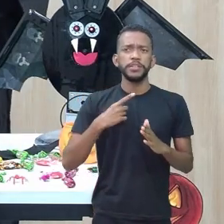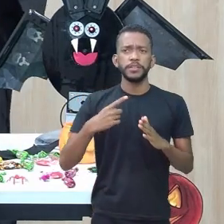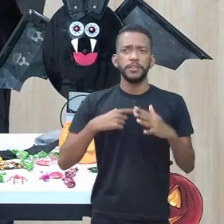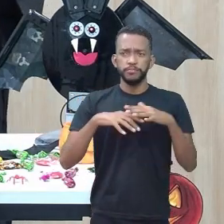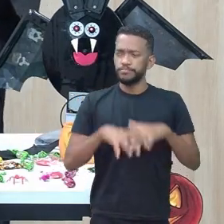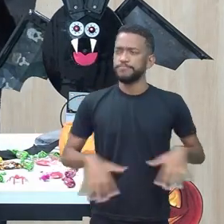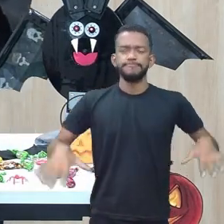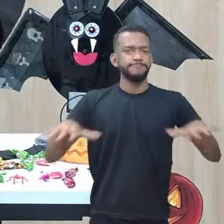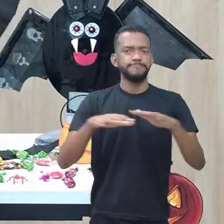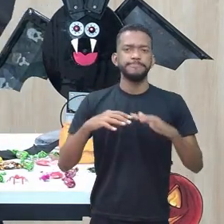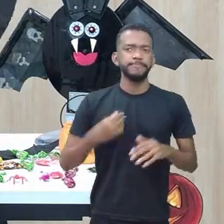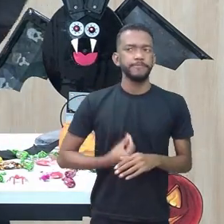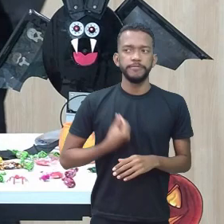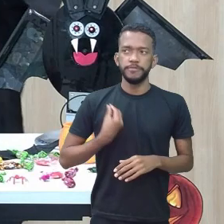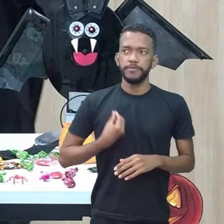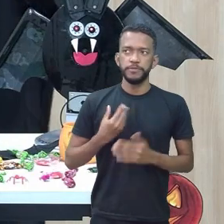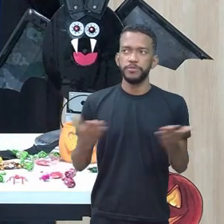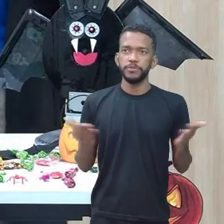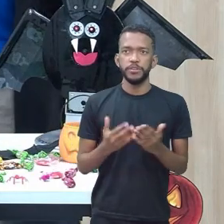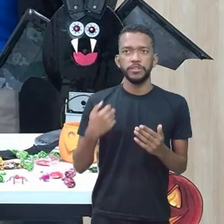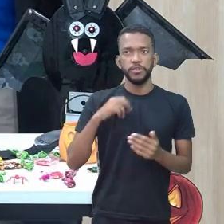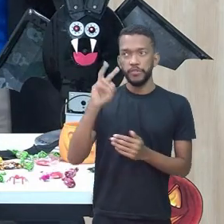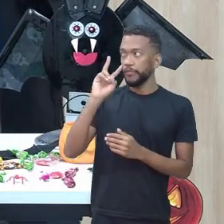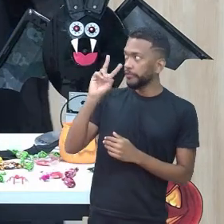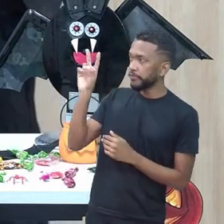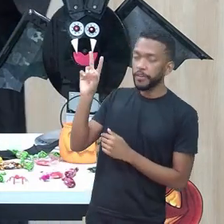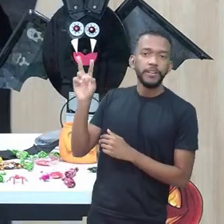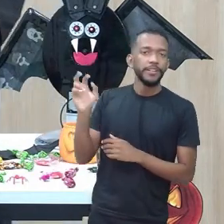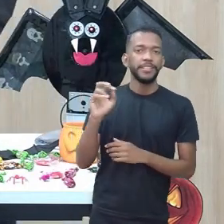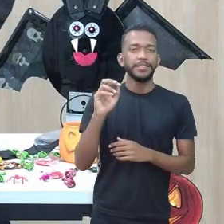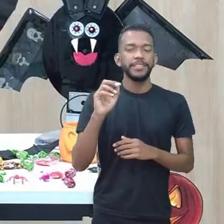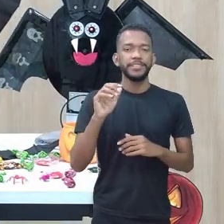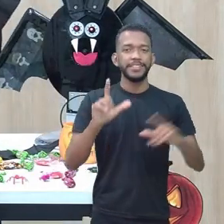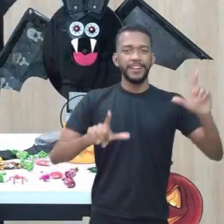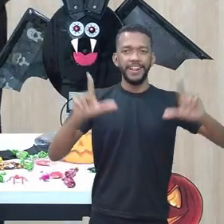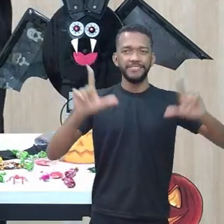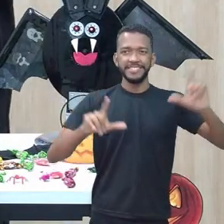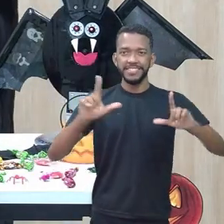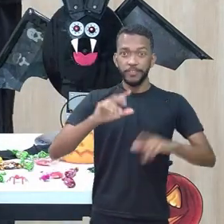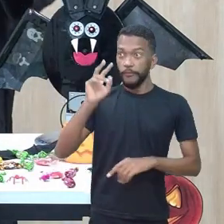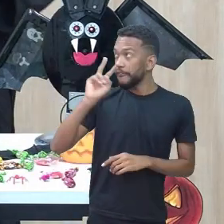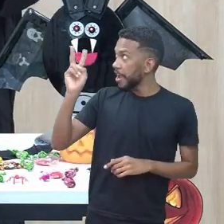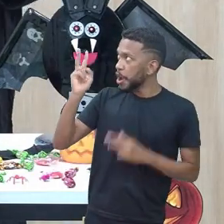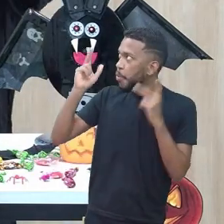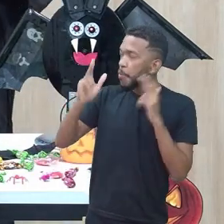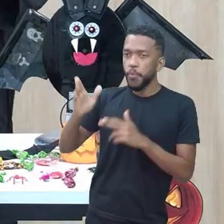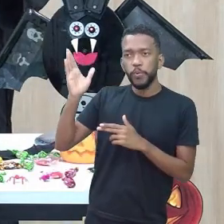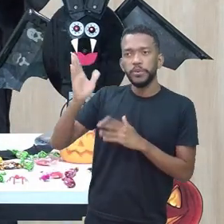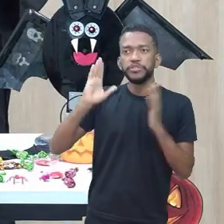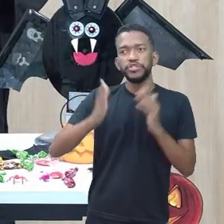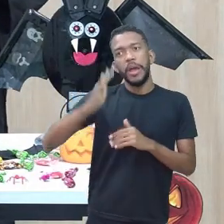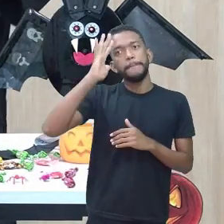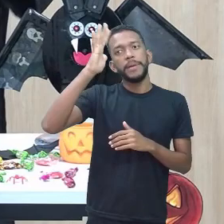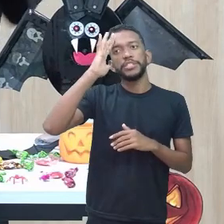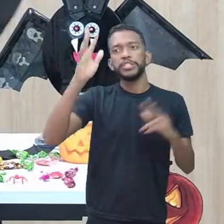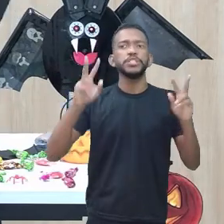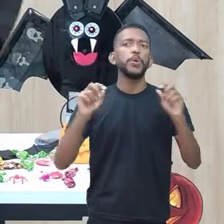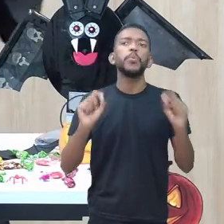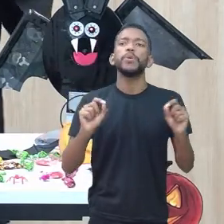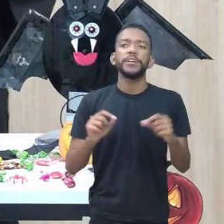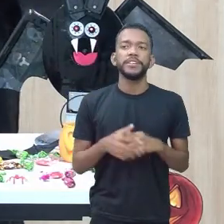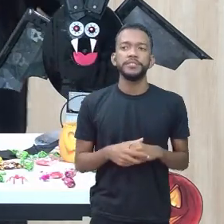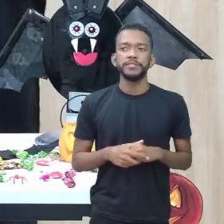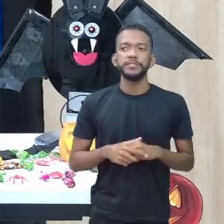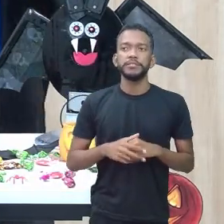vive hoje. Quando a gente vê esses símbolos aqui na televisão, a gente já imagina sobre o que seja, até que